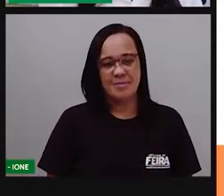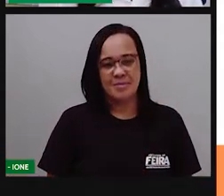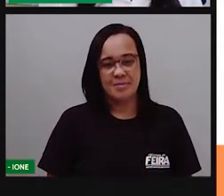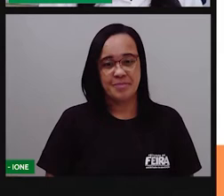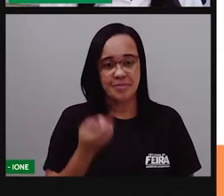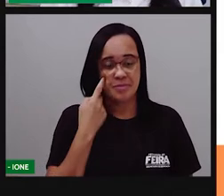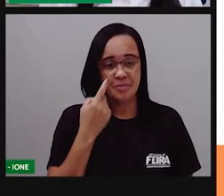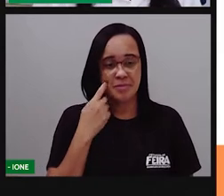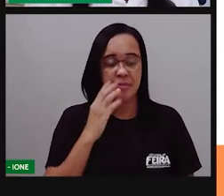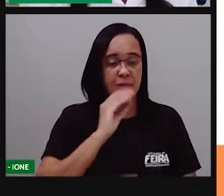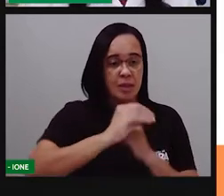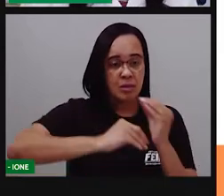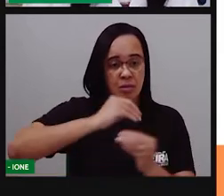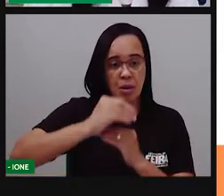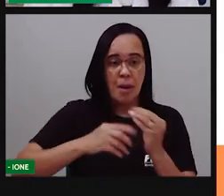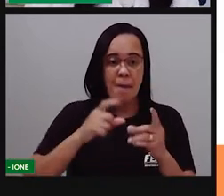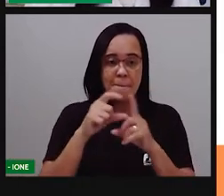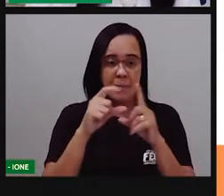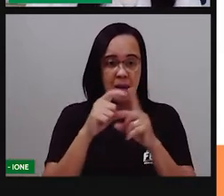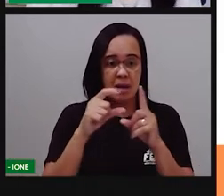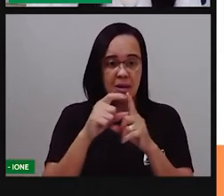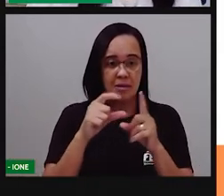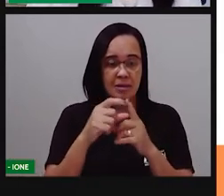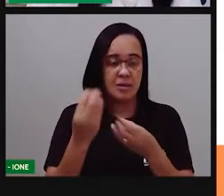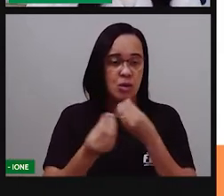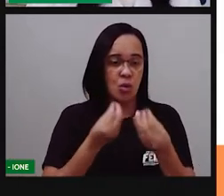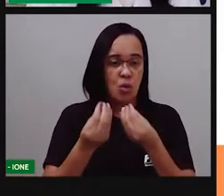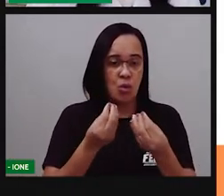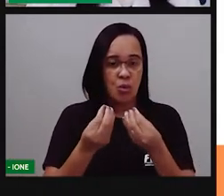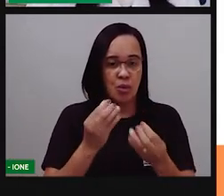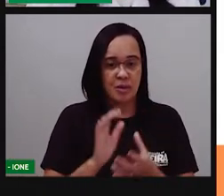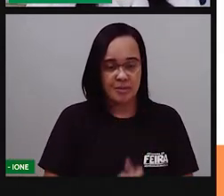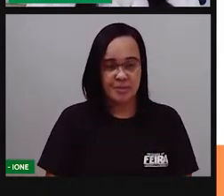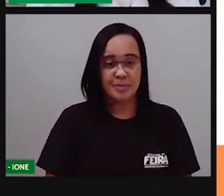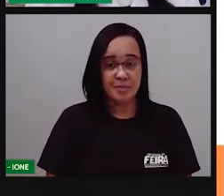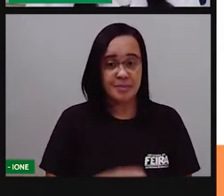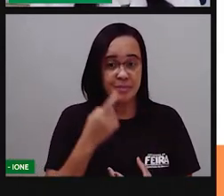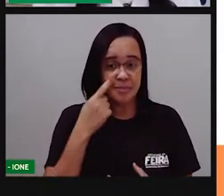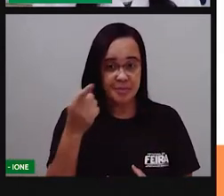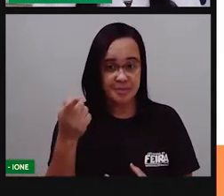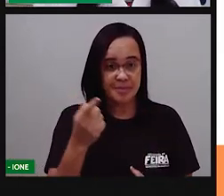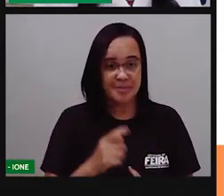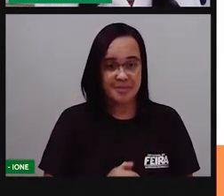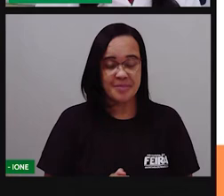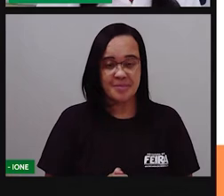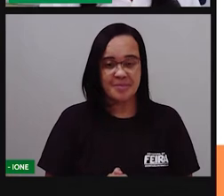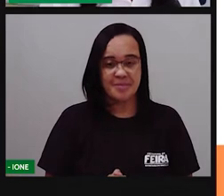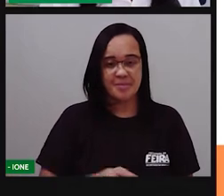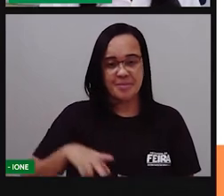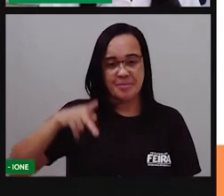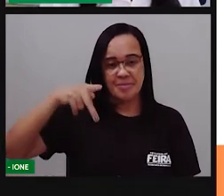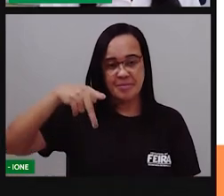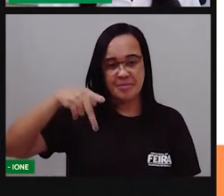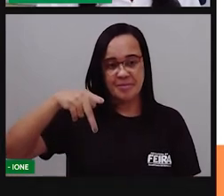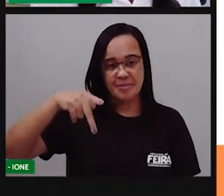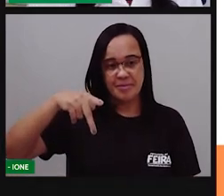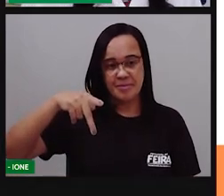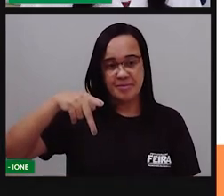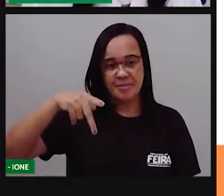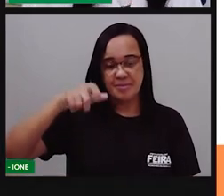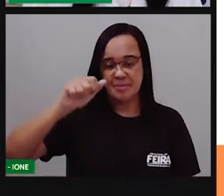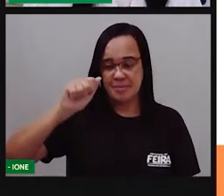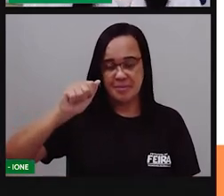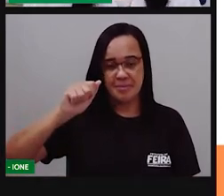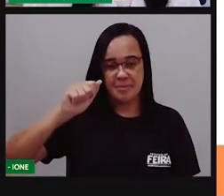e agora vou pegar uma sílaba desta e uma sílaba desta ou trabalho ó tá